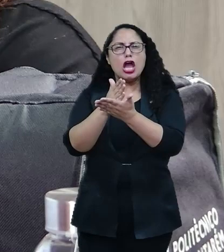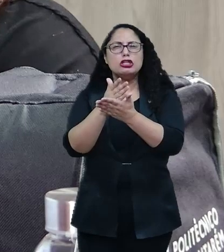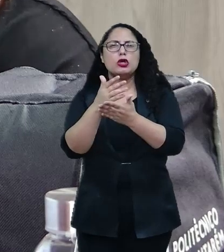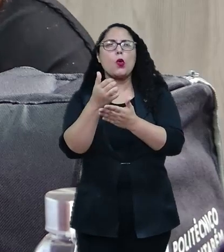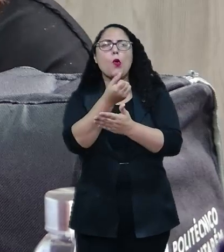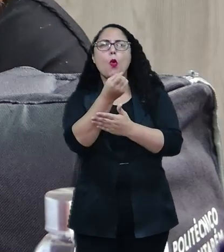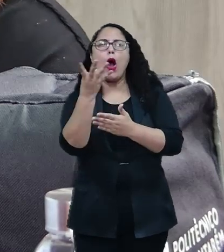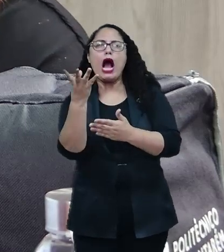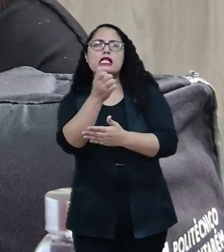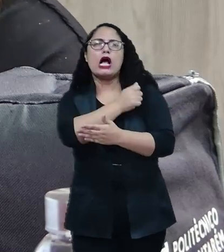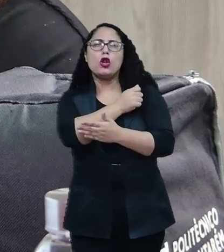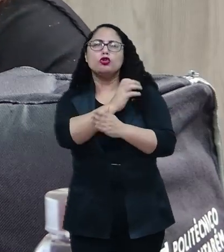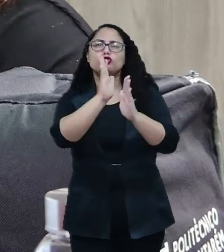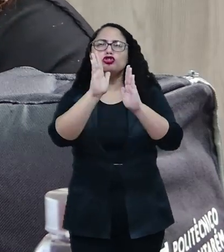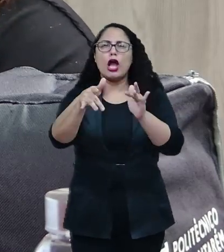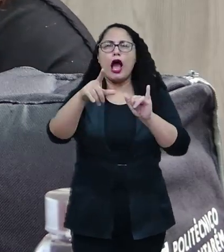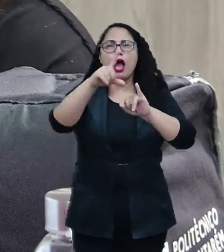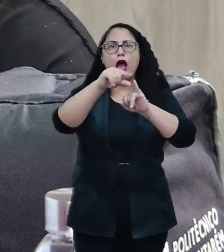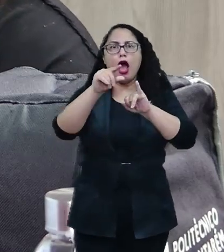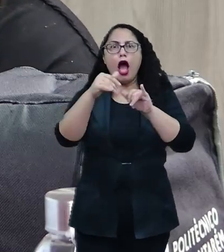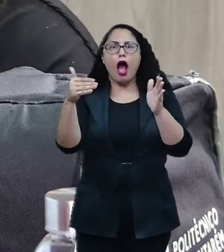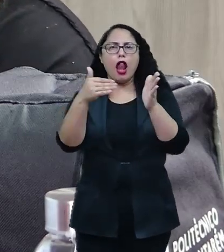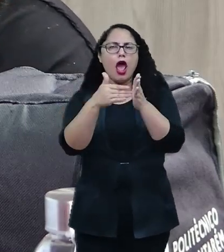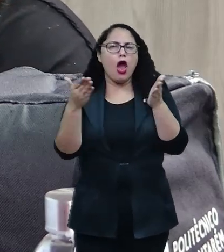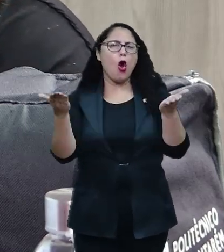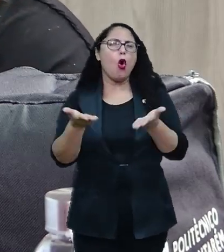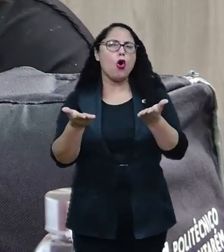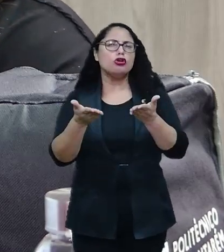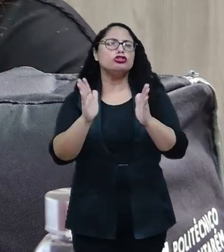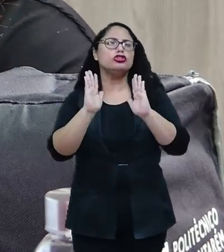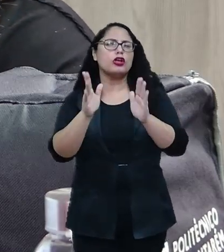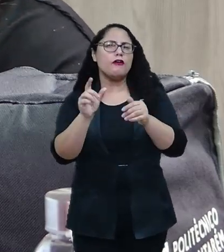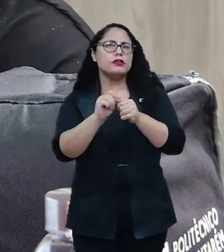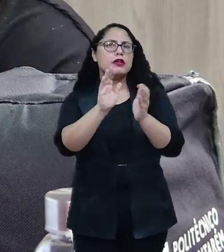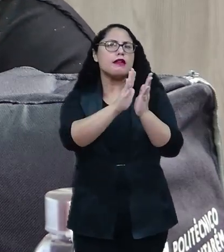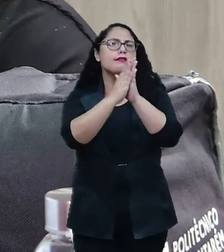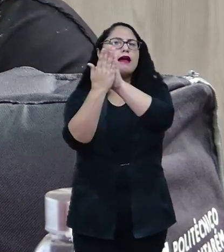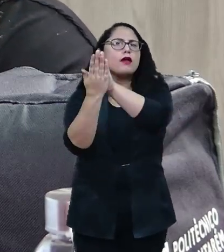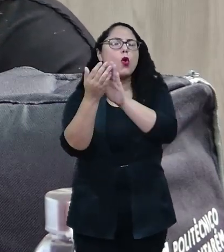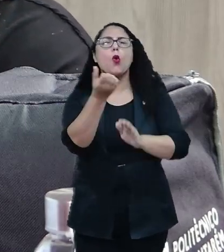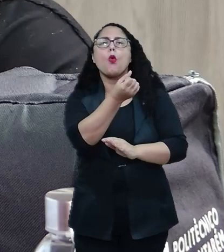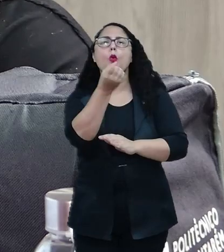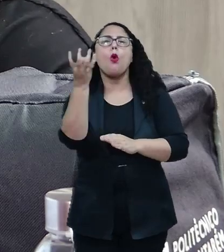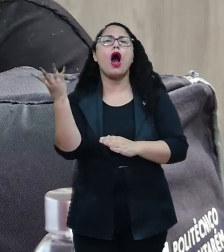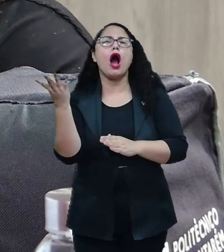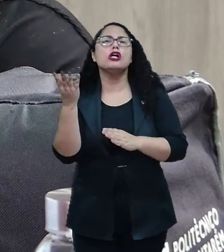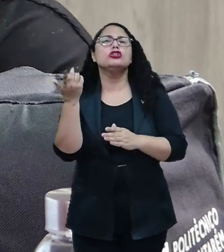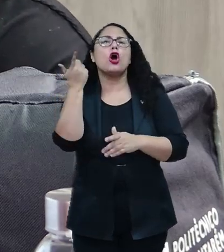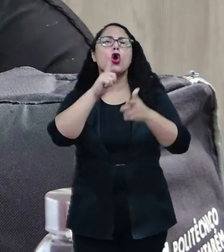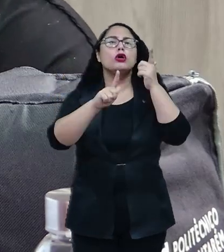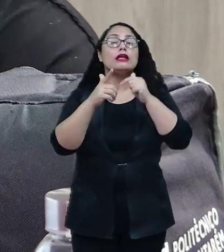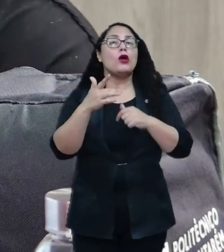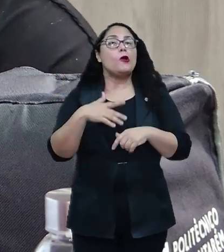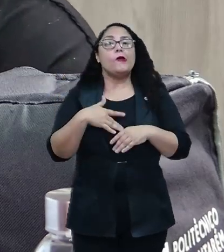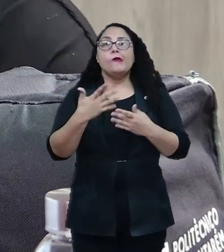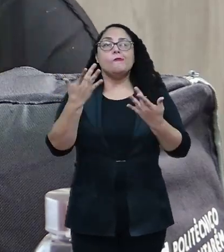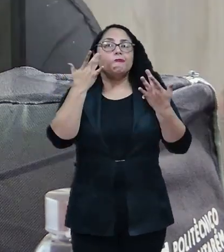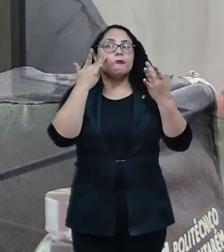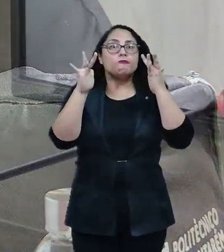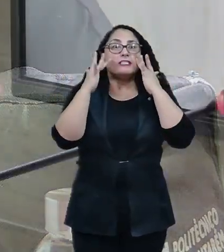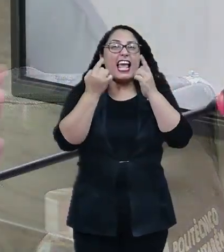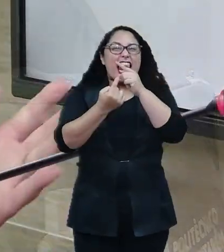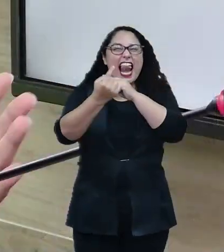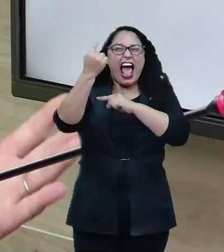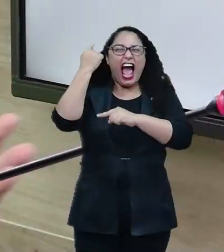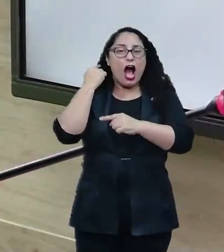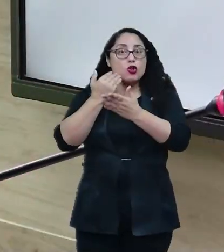estimativa de quantos alunos do IFB até hoje já fizeram um intercâmbio, quantos já foram contemplados? Eu não consigo estimar desde